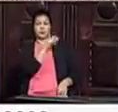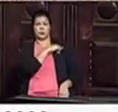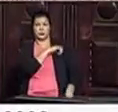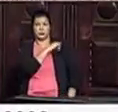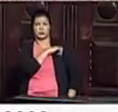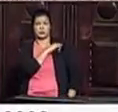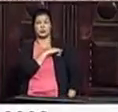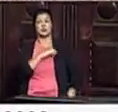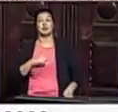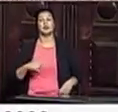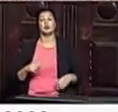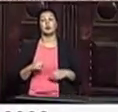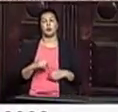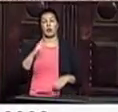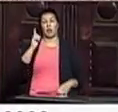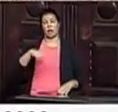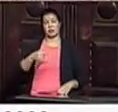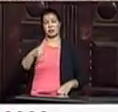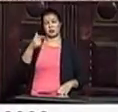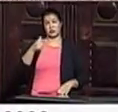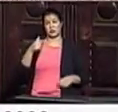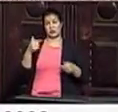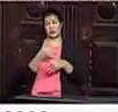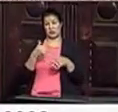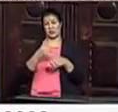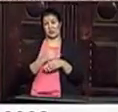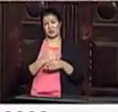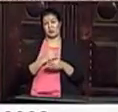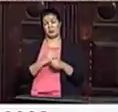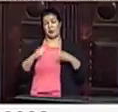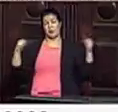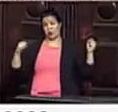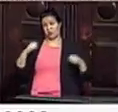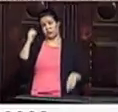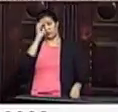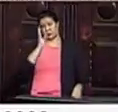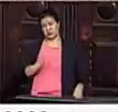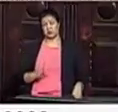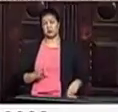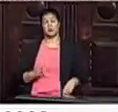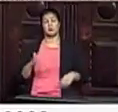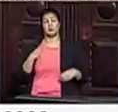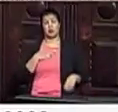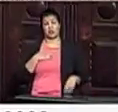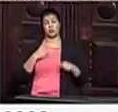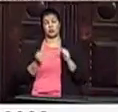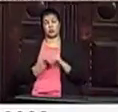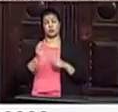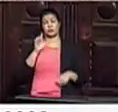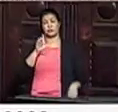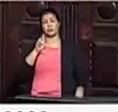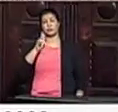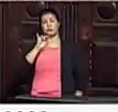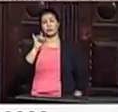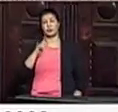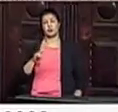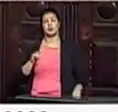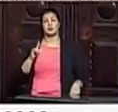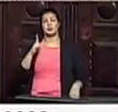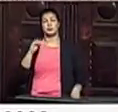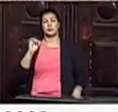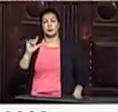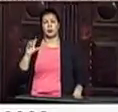a segunda maior cidade do Brasil. Eu acredito, deputado Luiz Paulo, que tratar nesse momento de lista fechada é uma